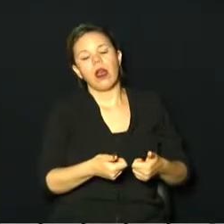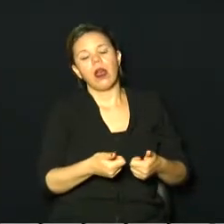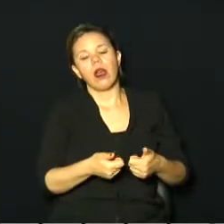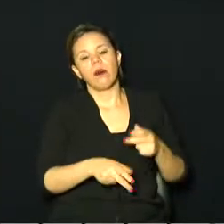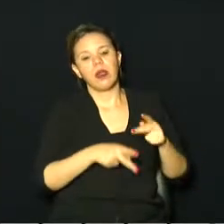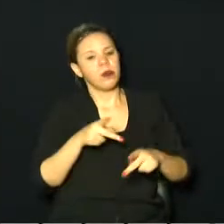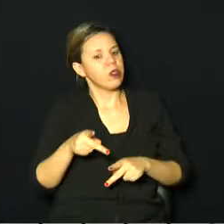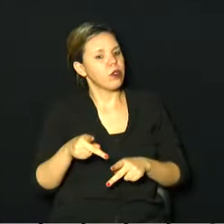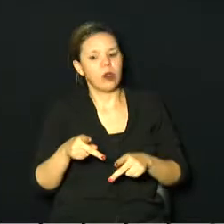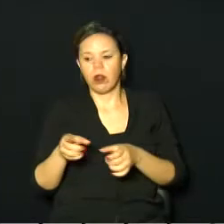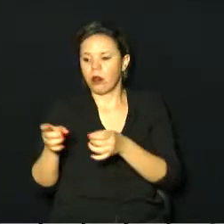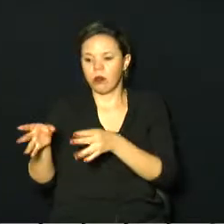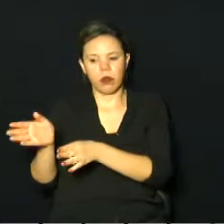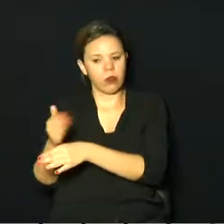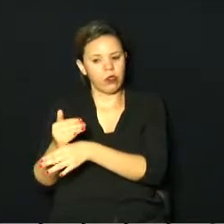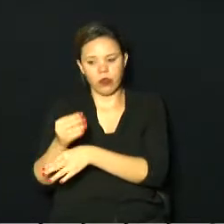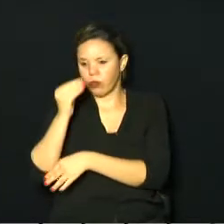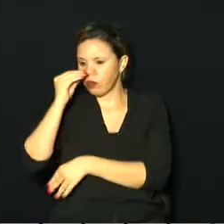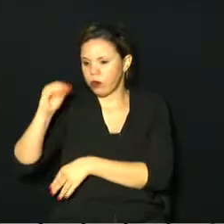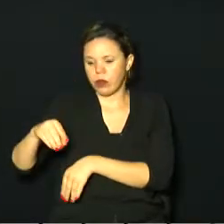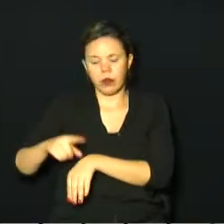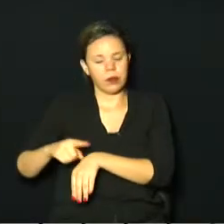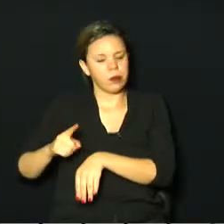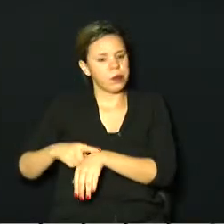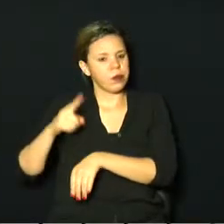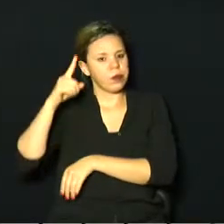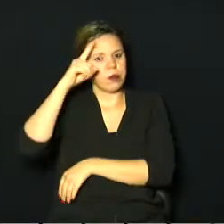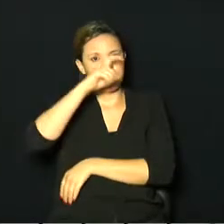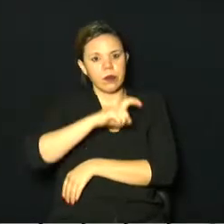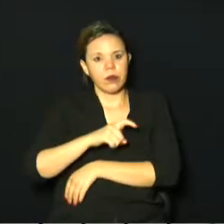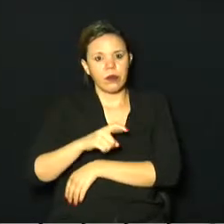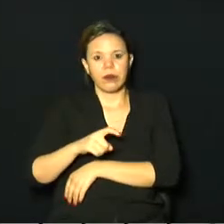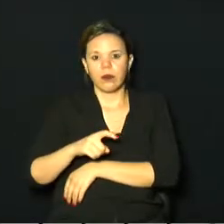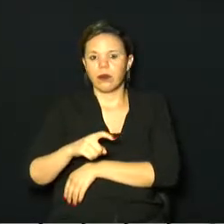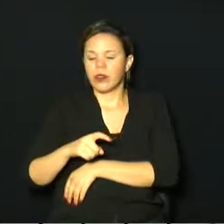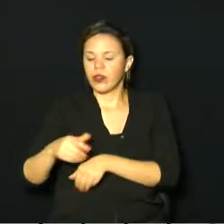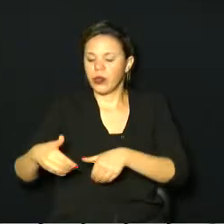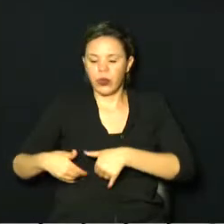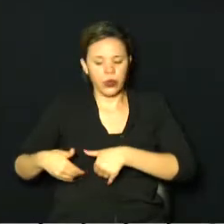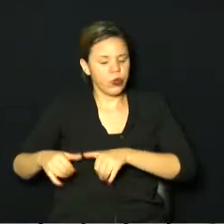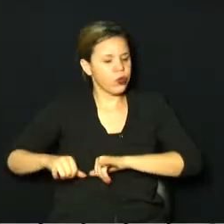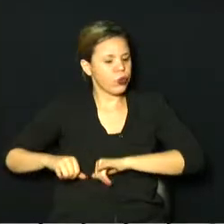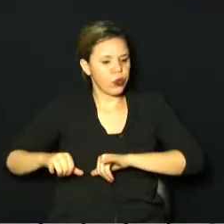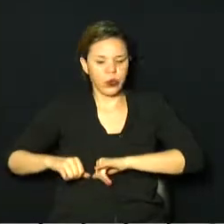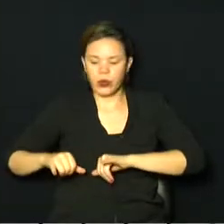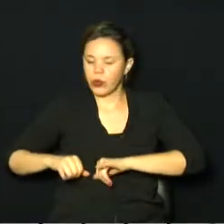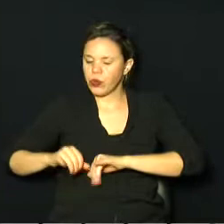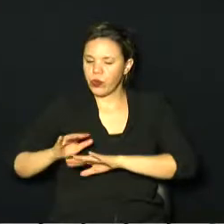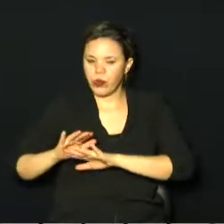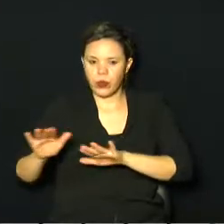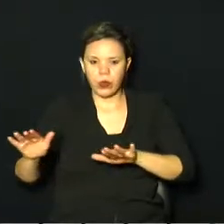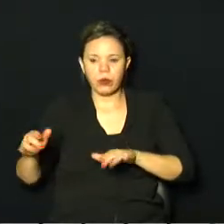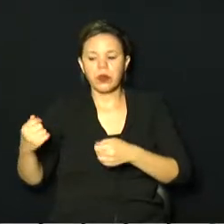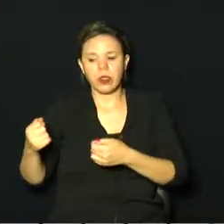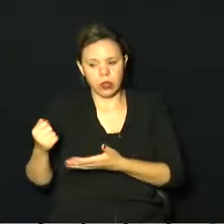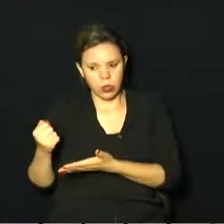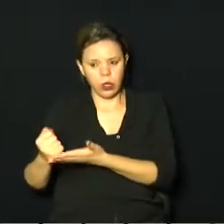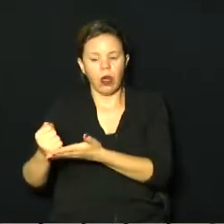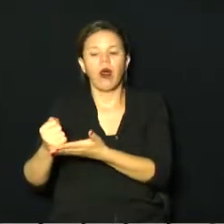gente não deixar essas famílias, neste momento difícil que nós estamos vivendo, sem